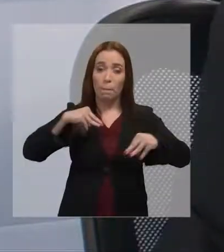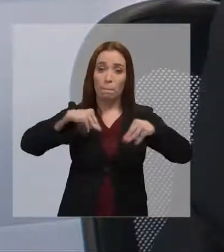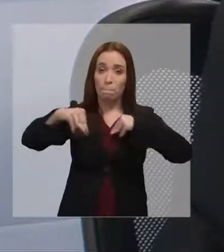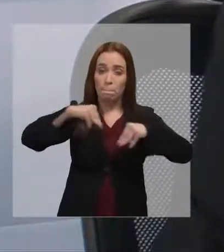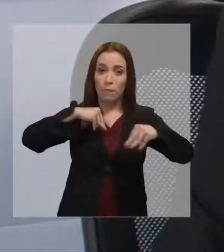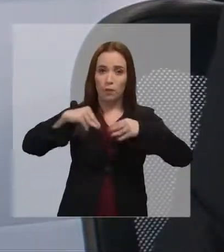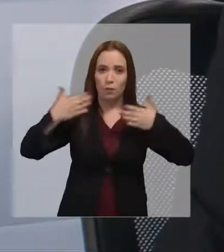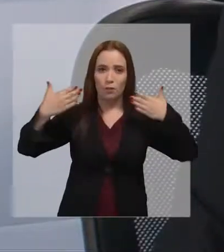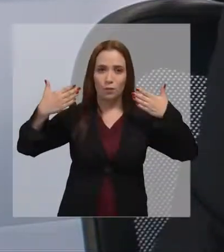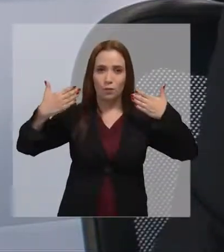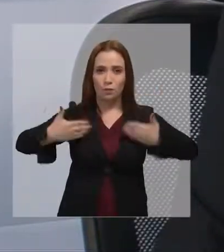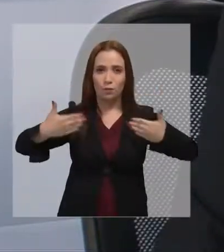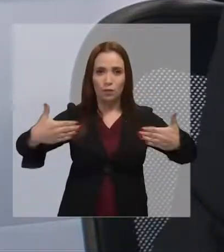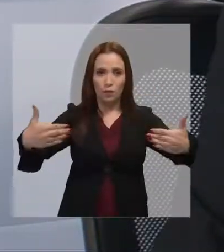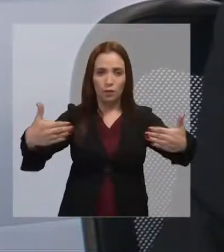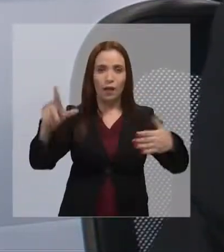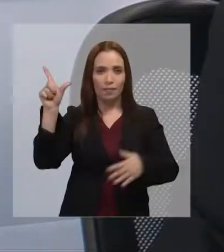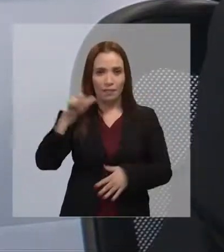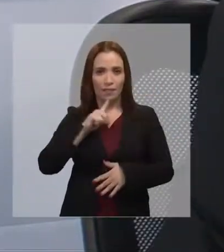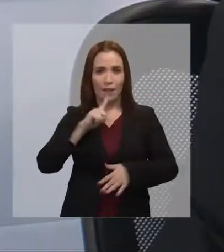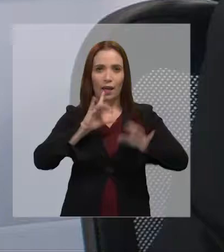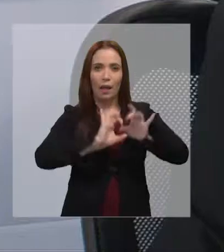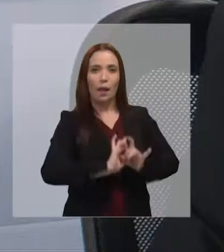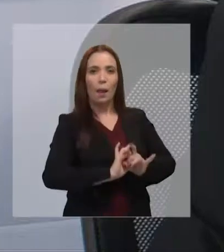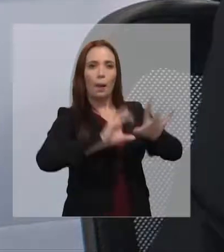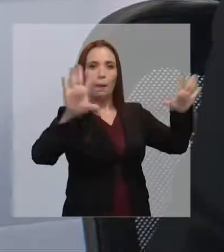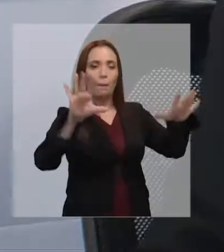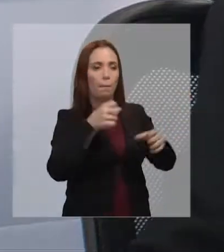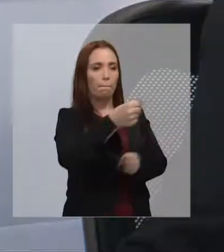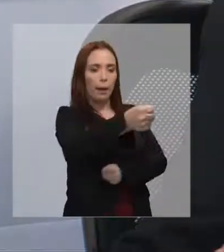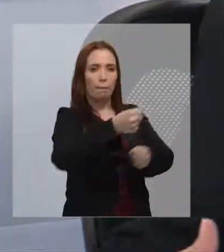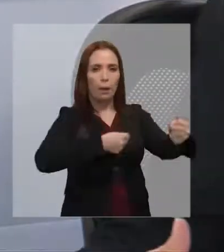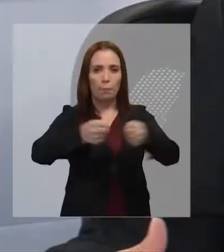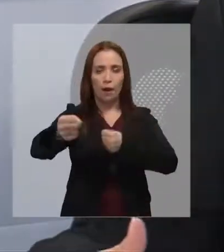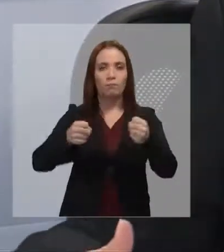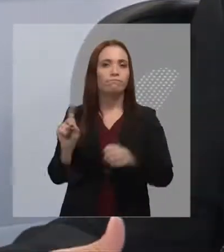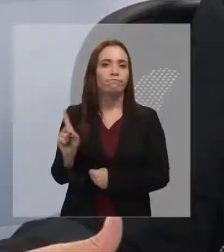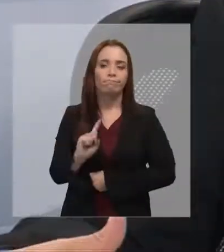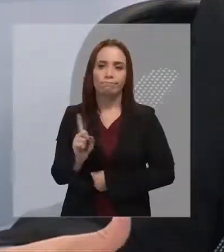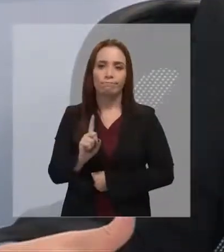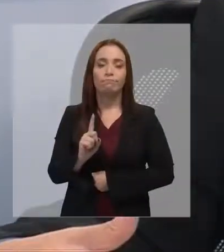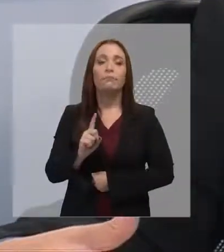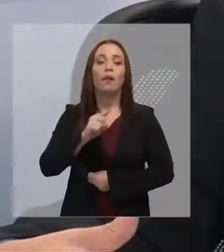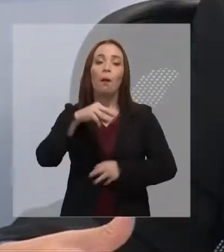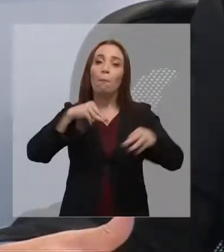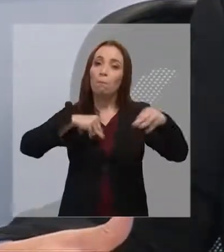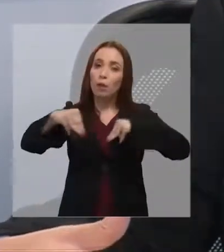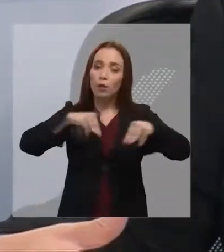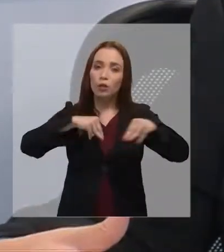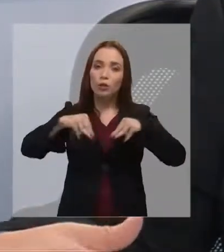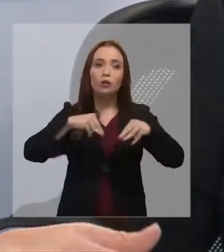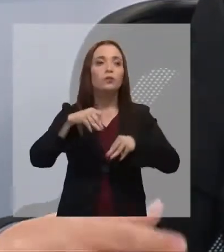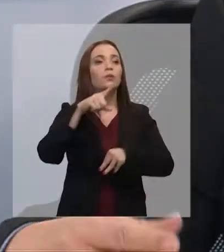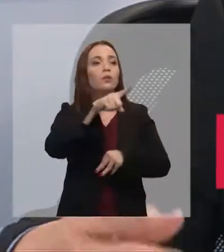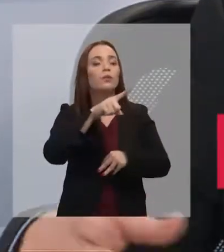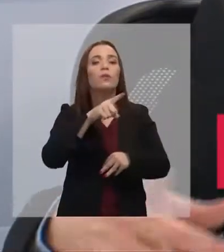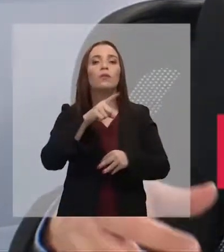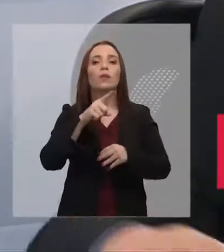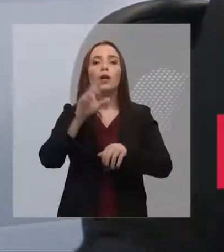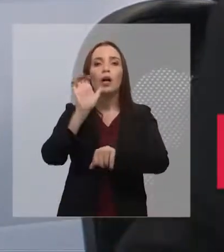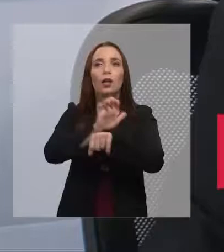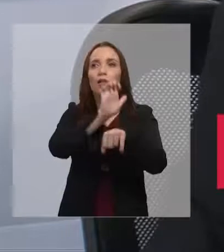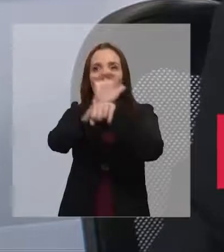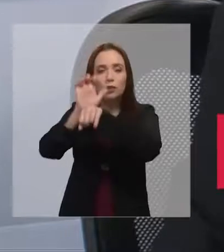os ministérios não foram dados de porteira fechada. O que é porteira fechada? Era o ministro poderia indicar nos